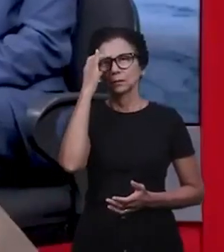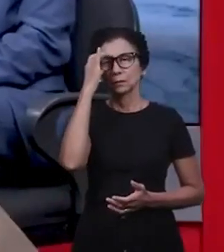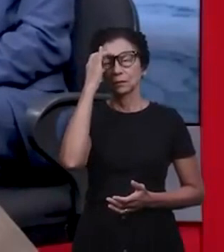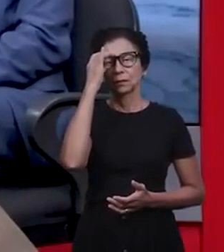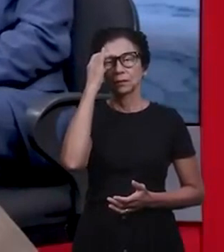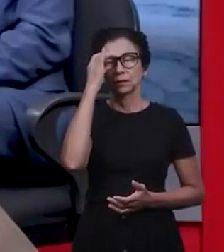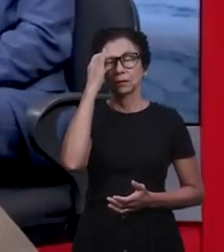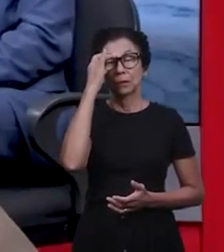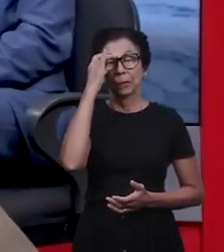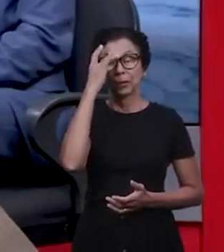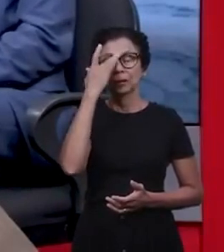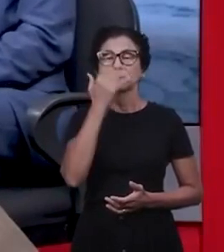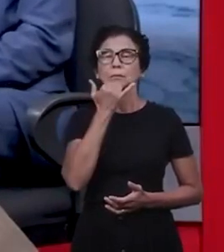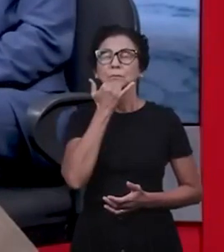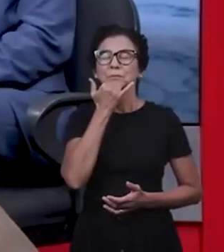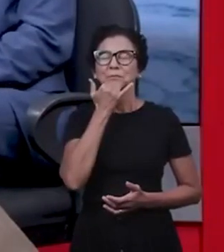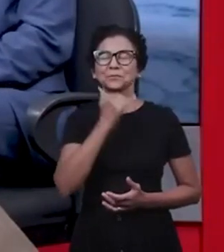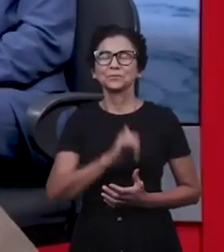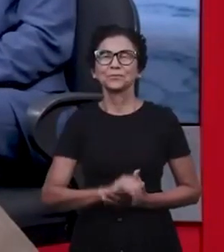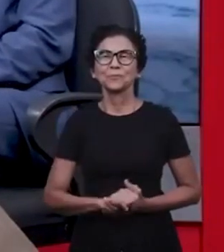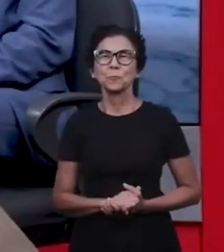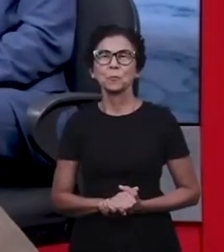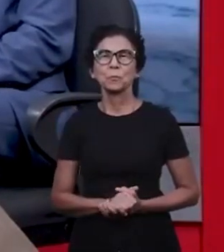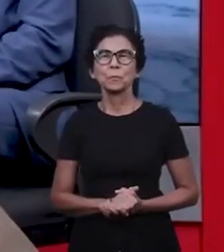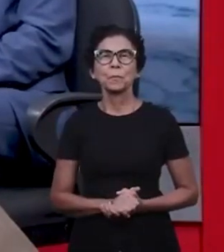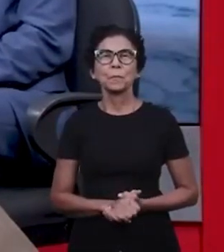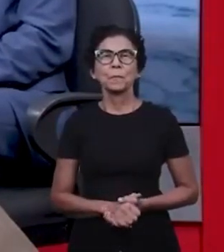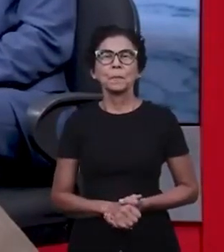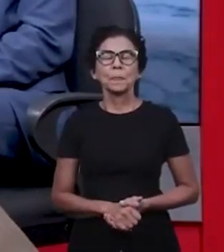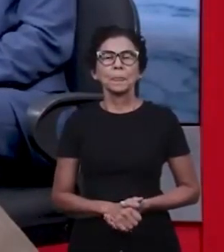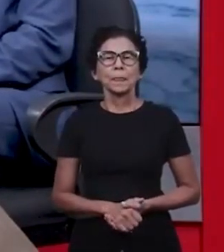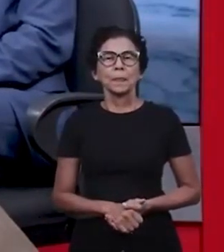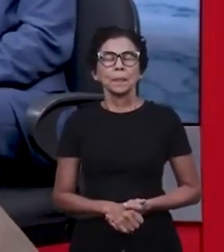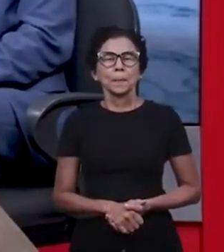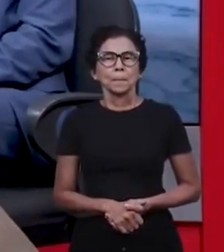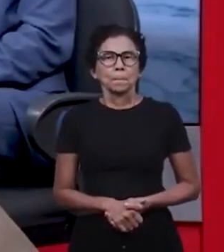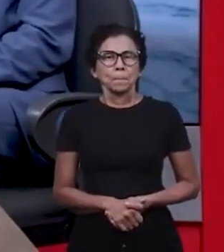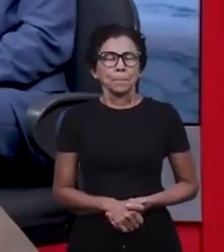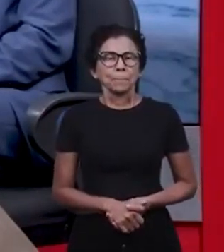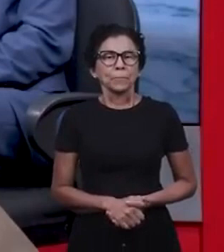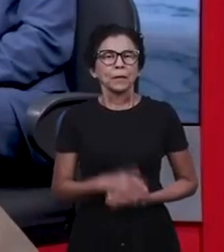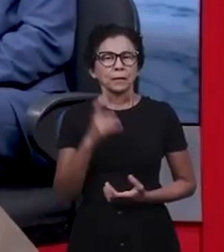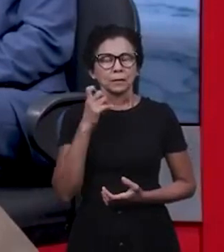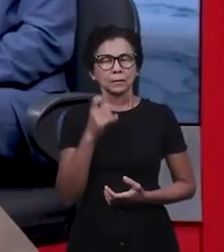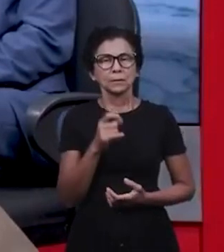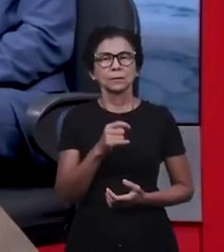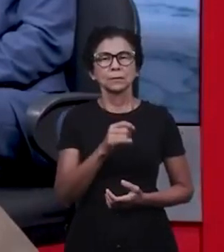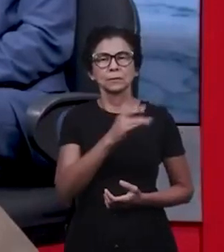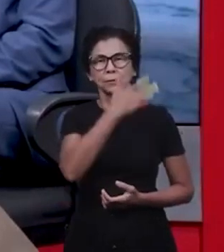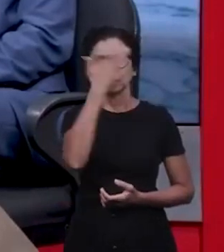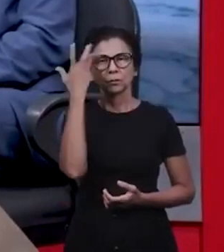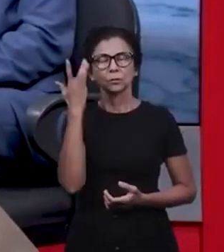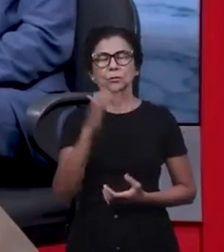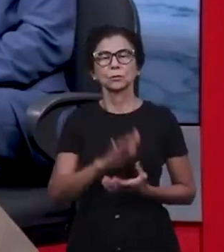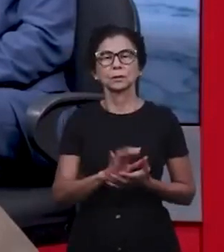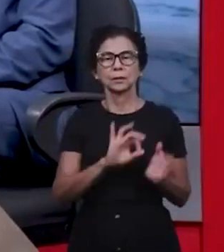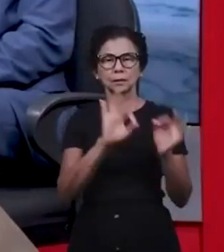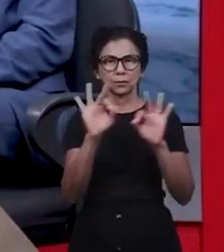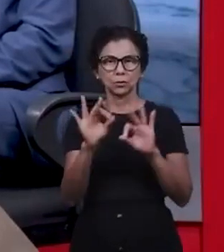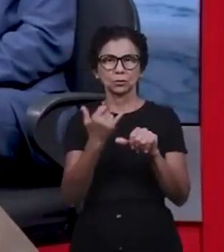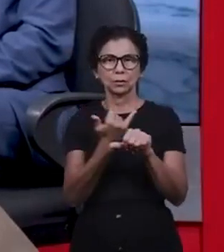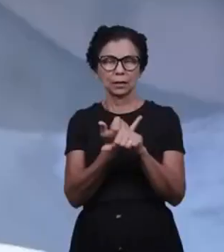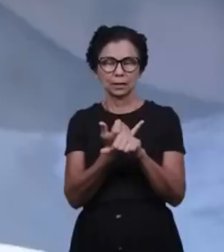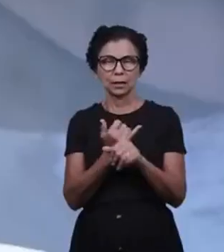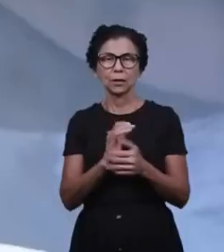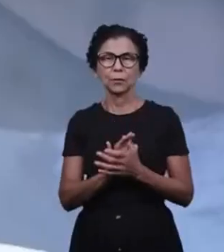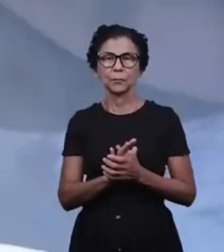lembrar para o nosso irmão que está assistindo, a irmã que está nos acompanhando nesse canal. Eu vou ler um texto